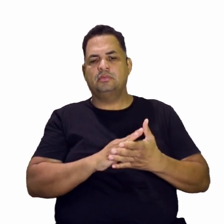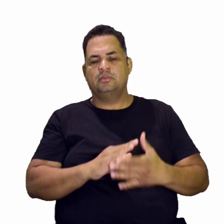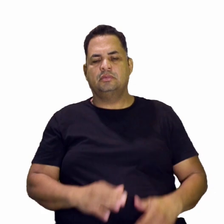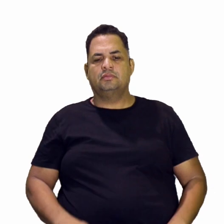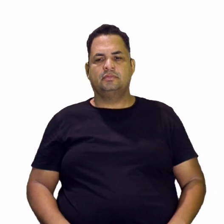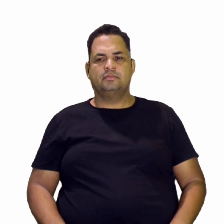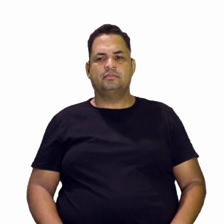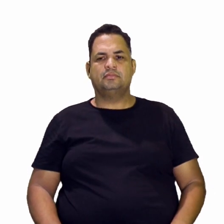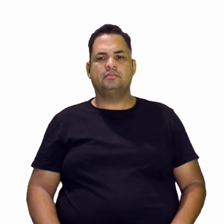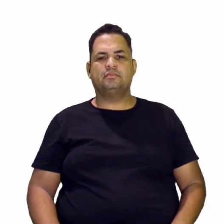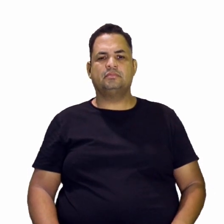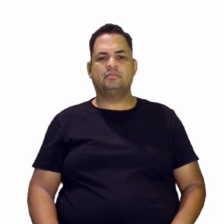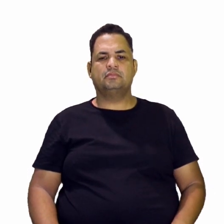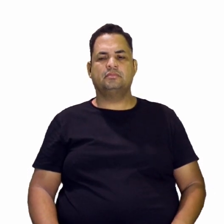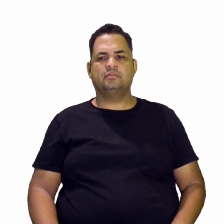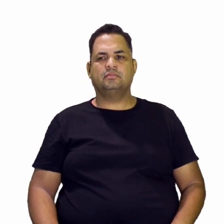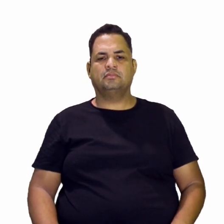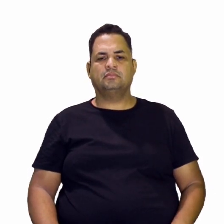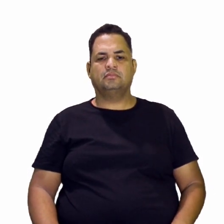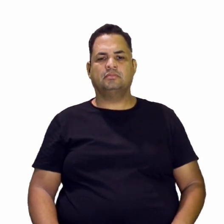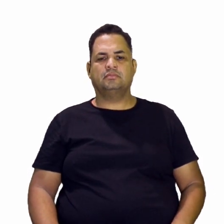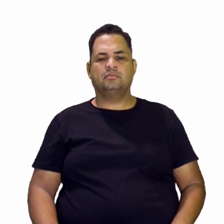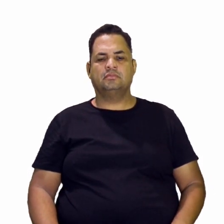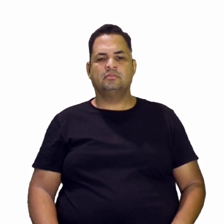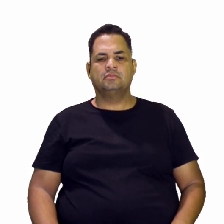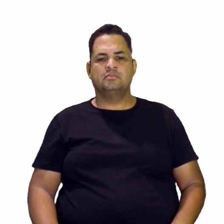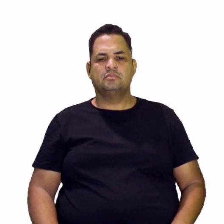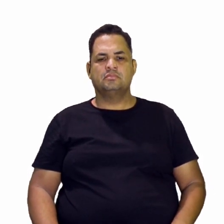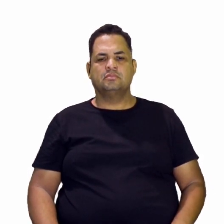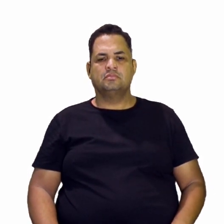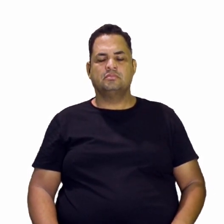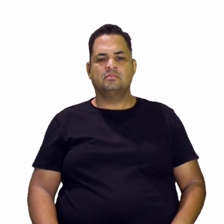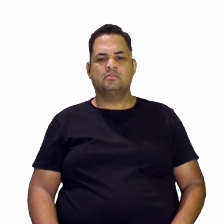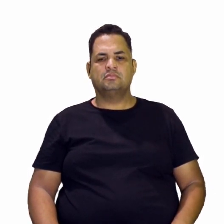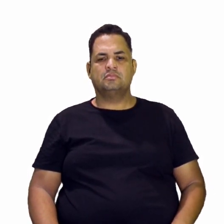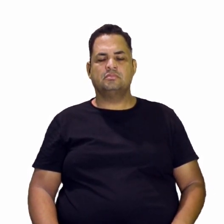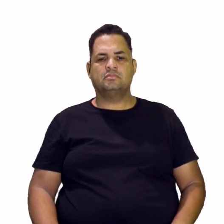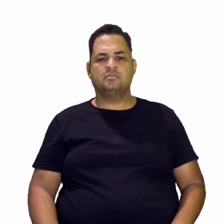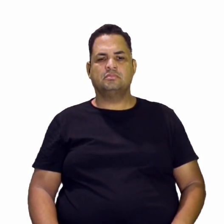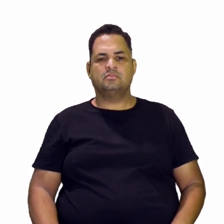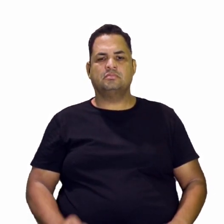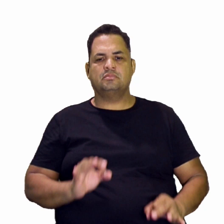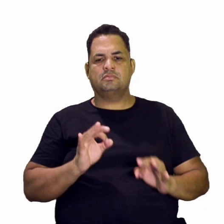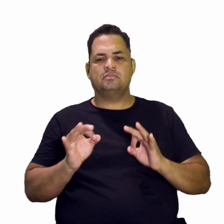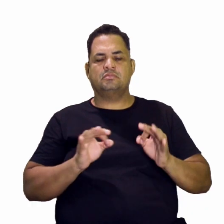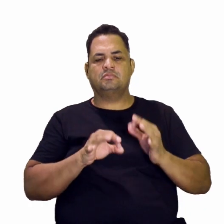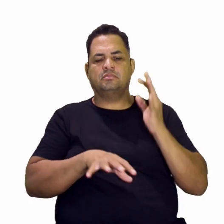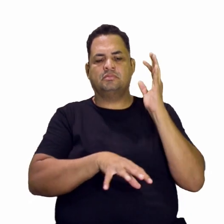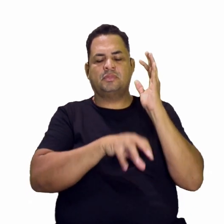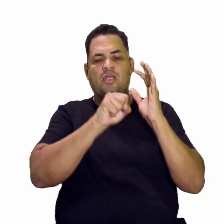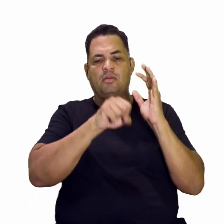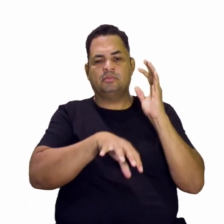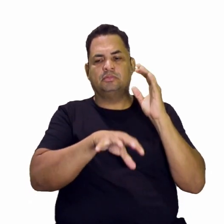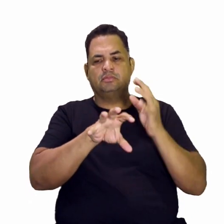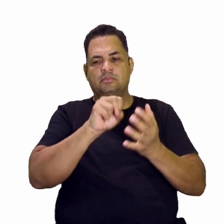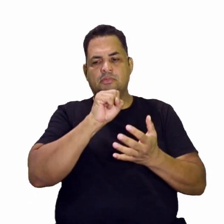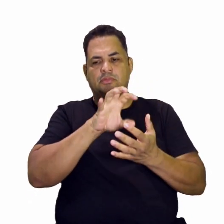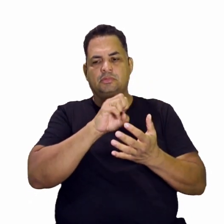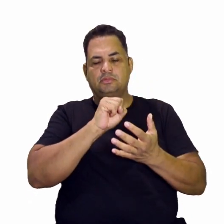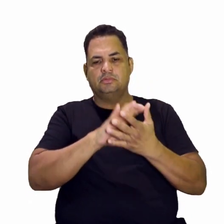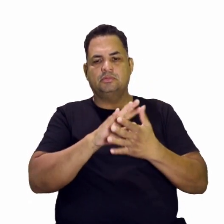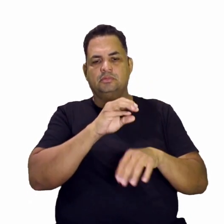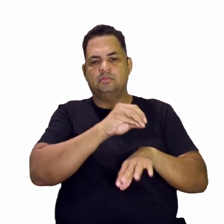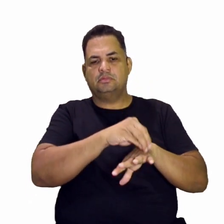e o cogumelo, tá certo? Então, aí nós já temos duas características que vão distinguir: a forma de obtenção de nutrientes e também